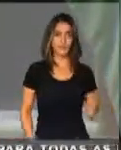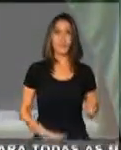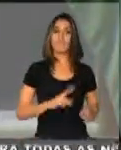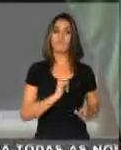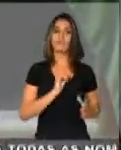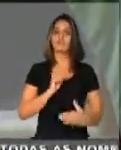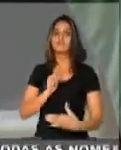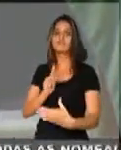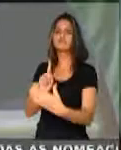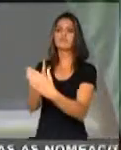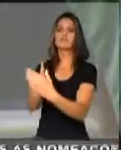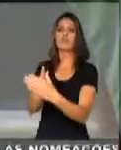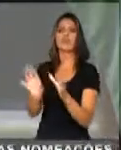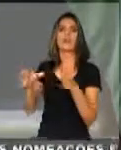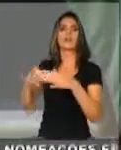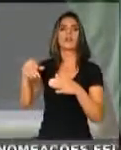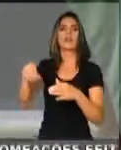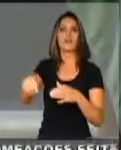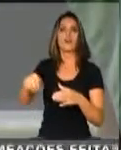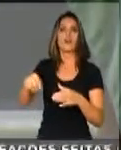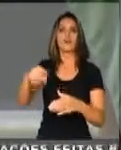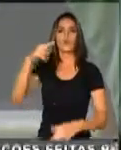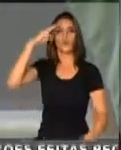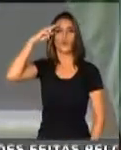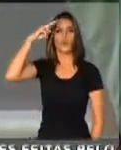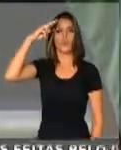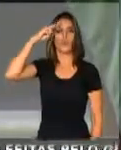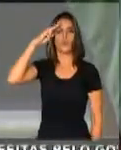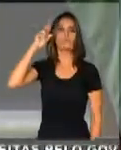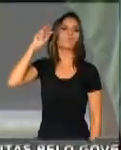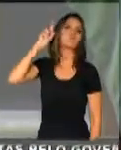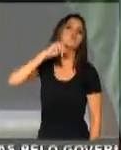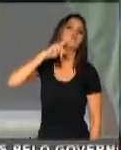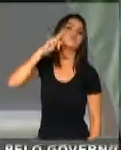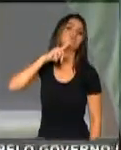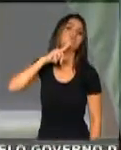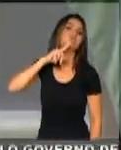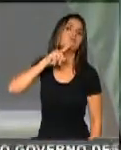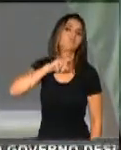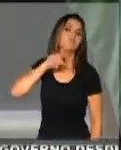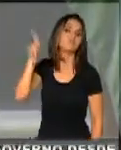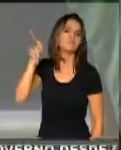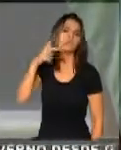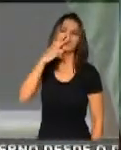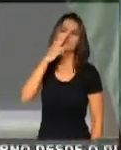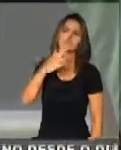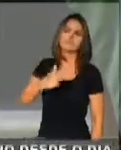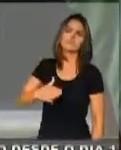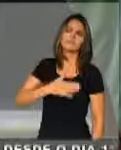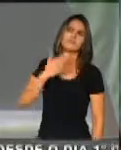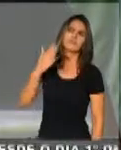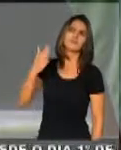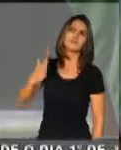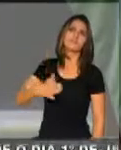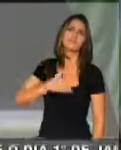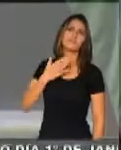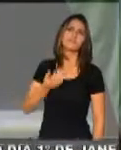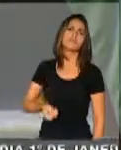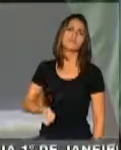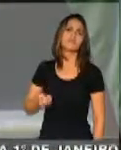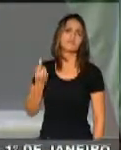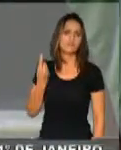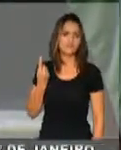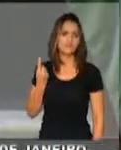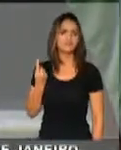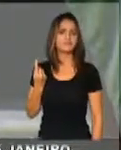comporia o Comando Sul dos Estados Unidos. Isso me parece assustador e